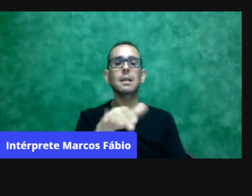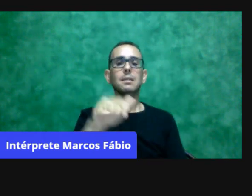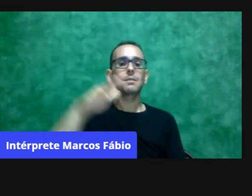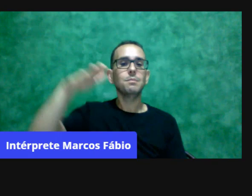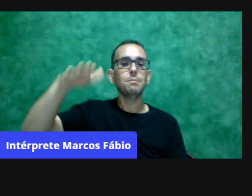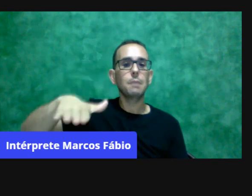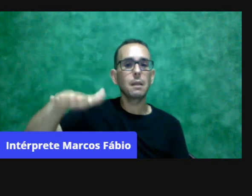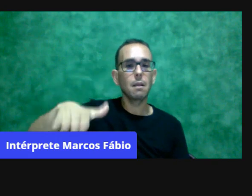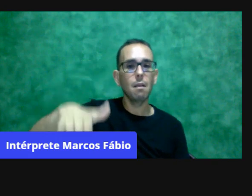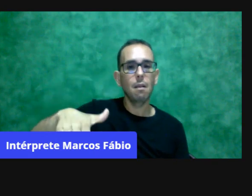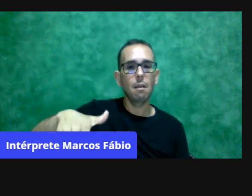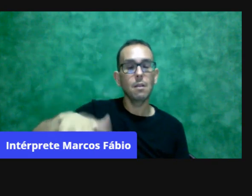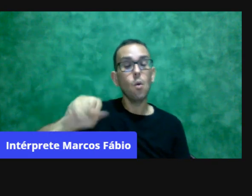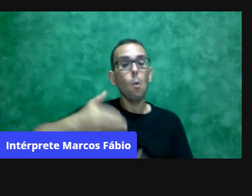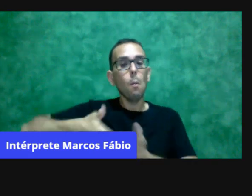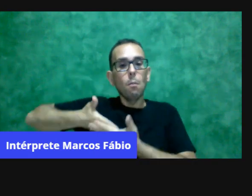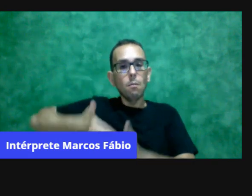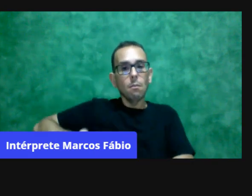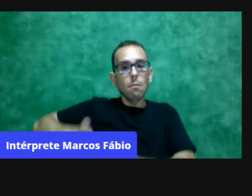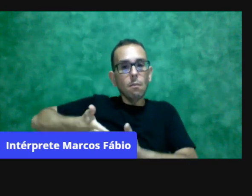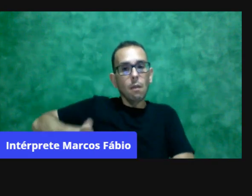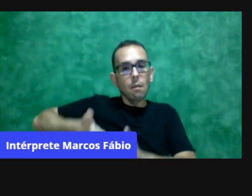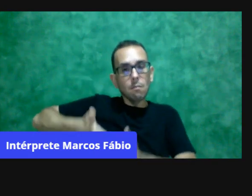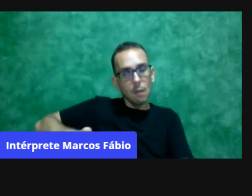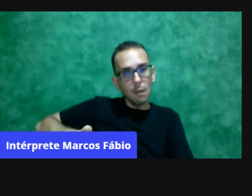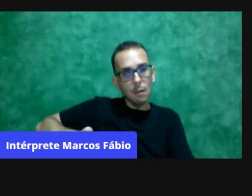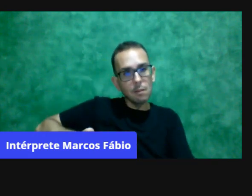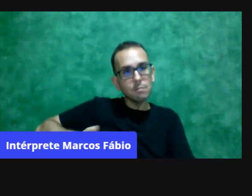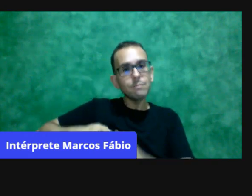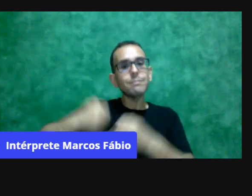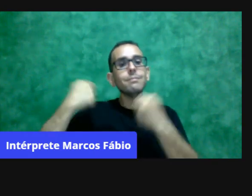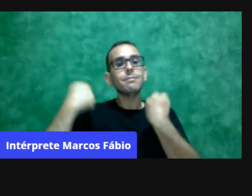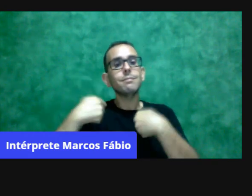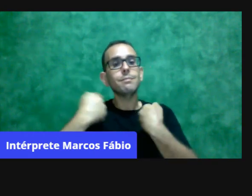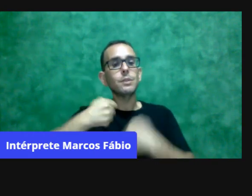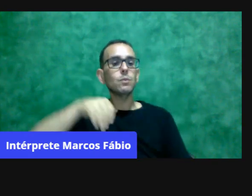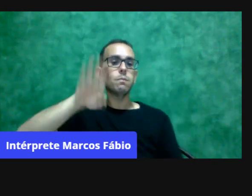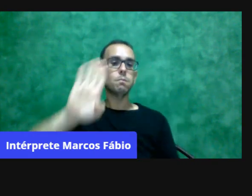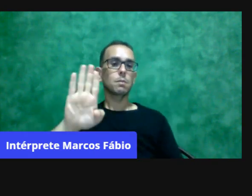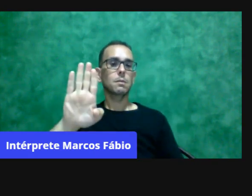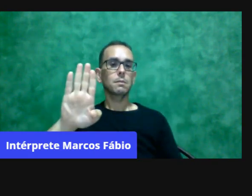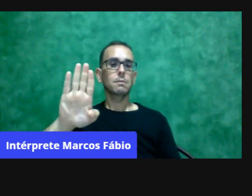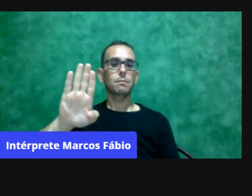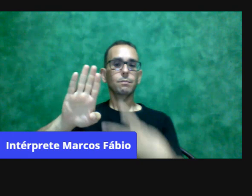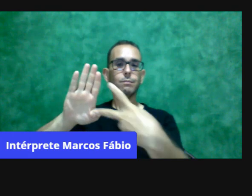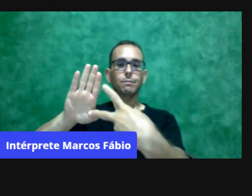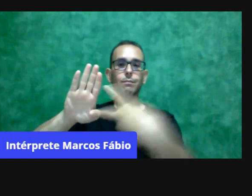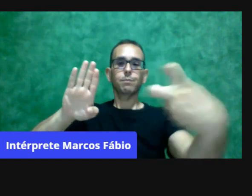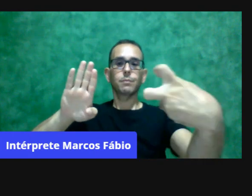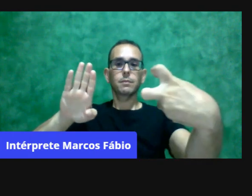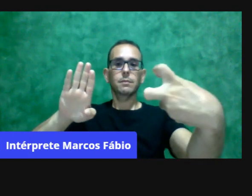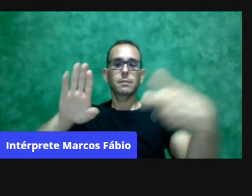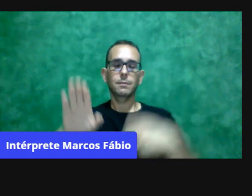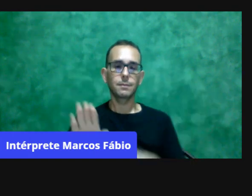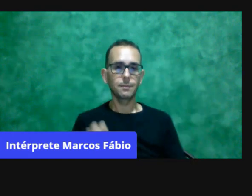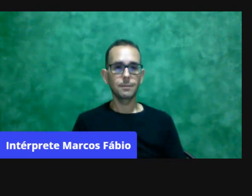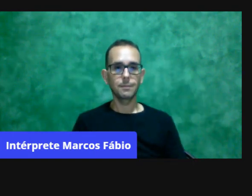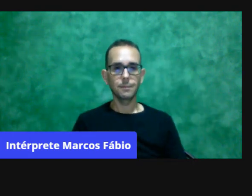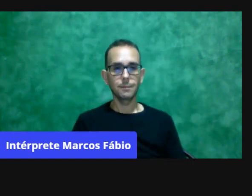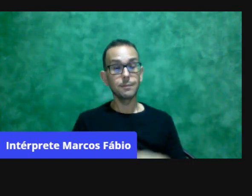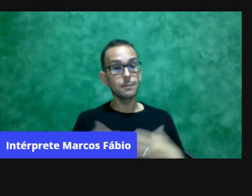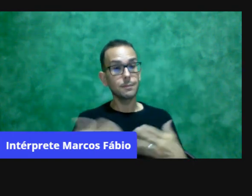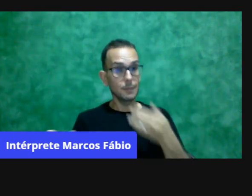pequenas, ou os bebês, e eles precisam da estática, para eles perceberem o que acontece, né? Então,